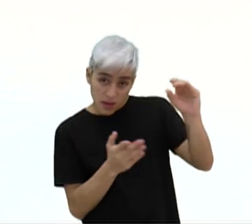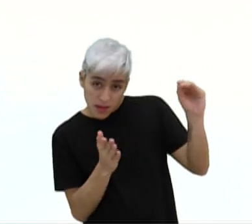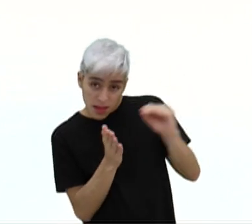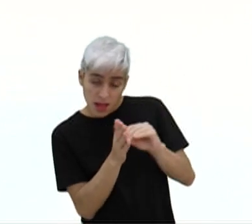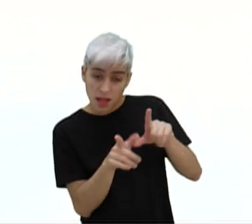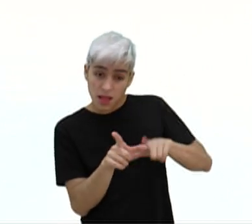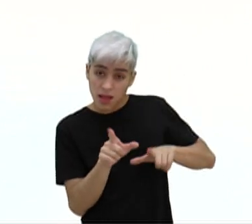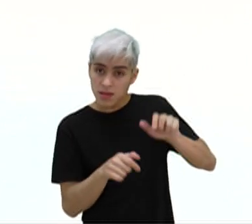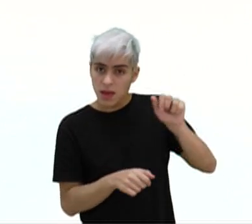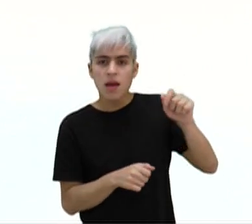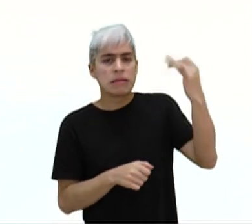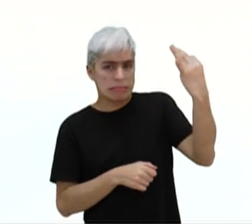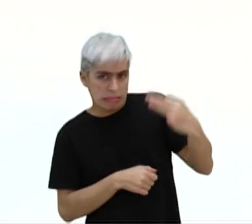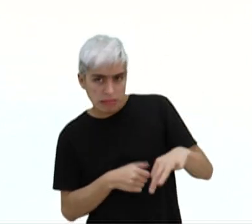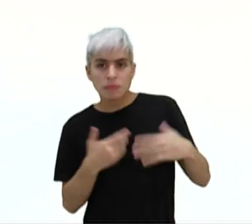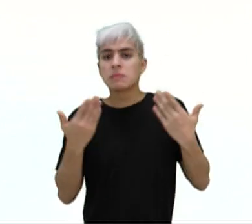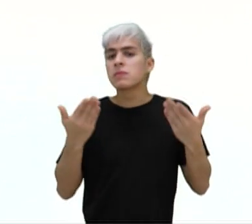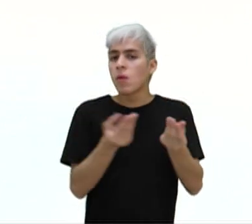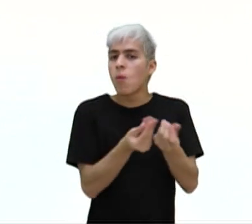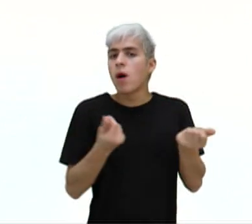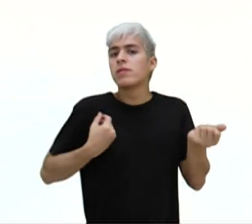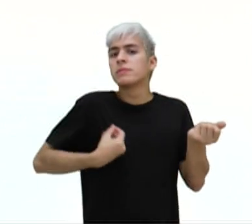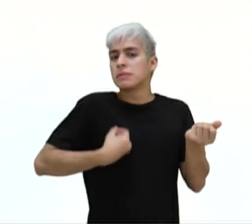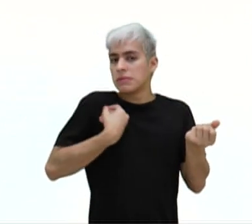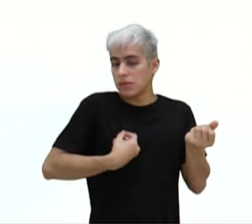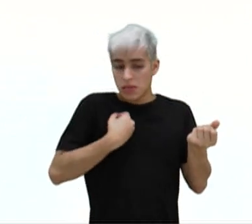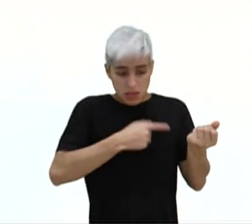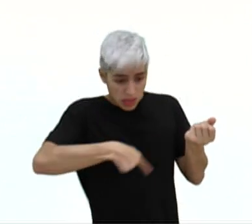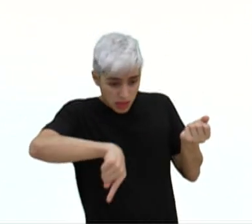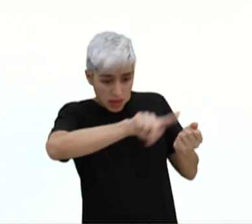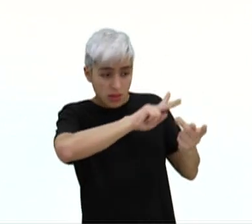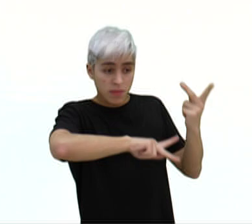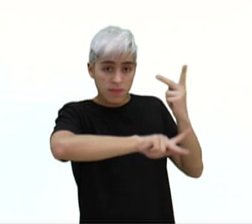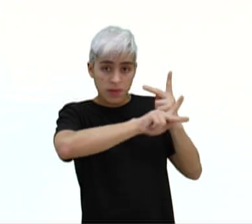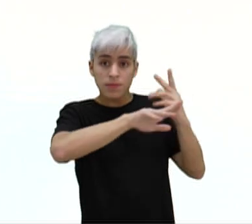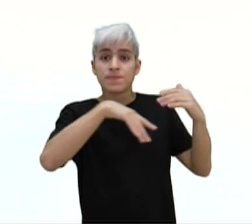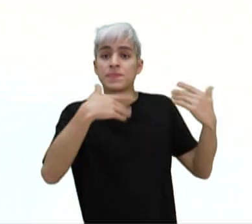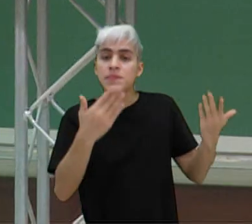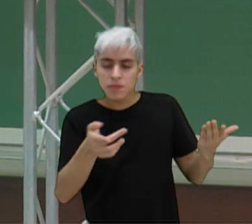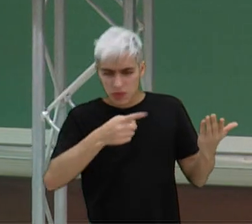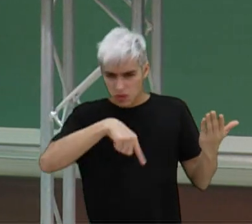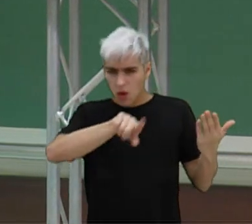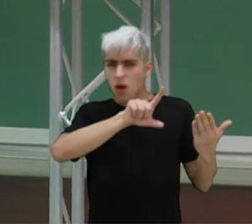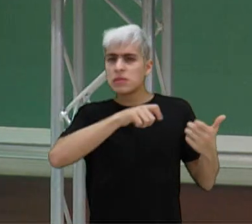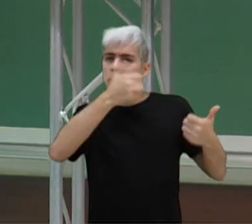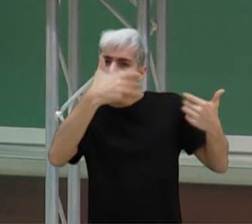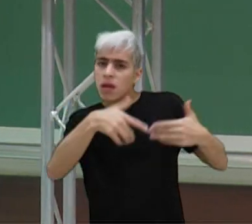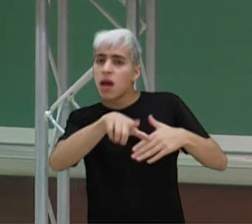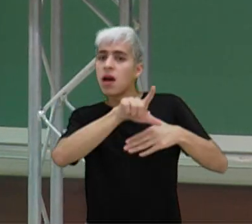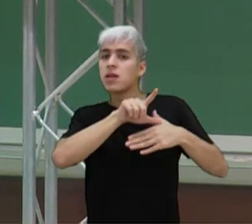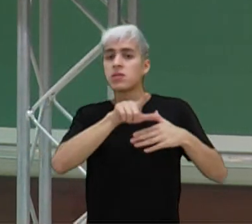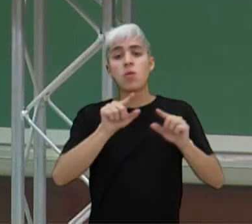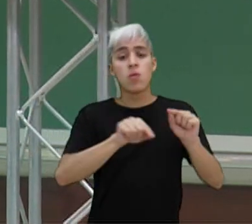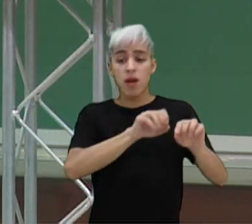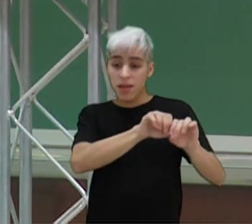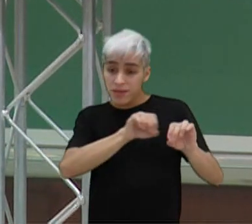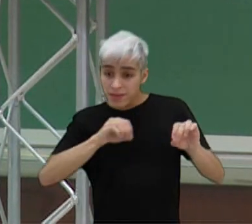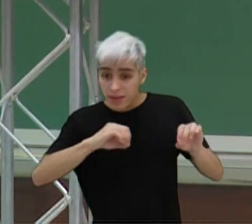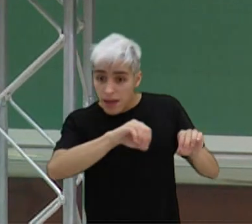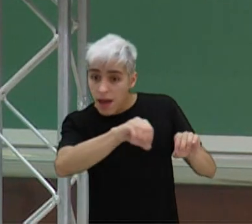letra A, está certo, qualidade de vida da população. Então, como nós falamos no início, saneamento ambiental